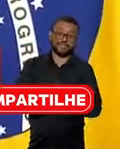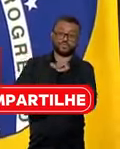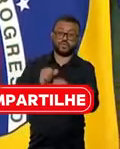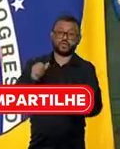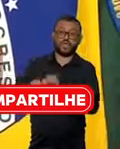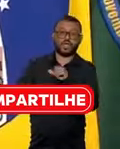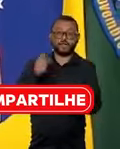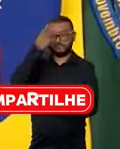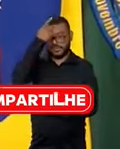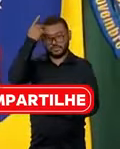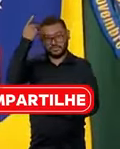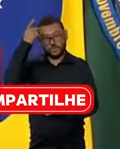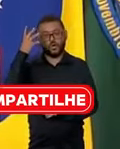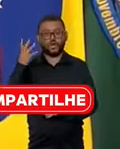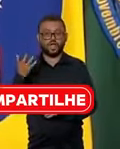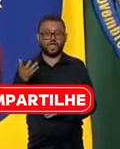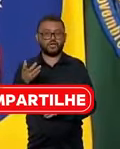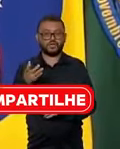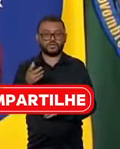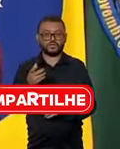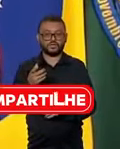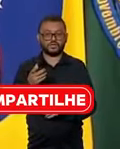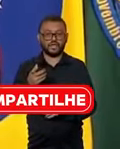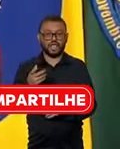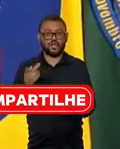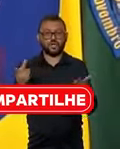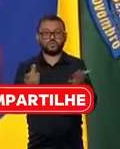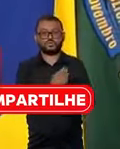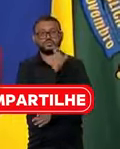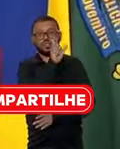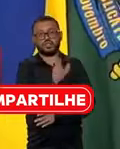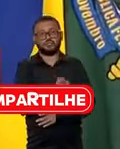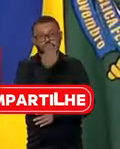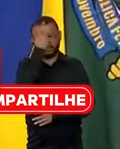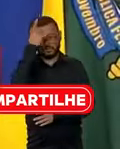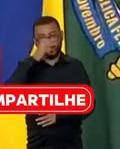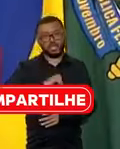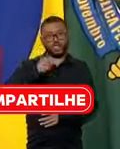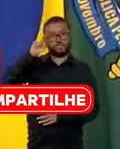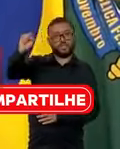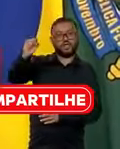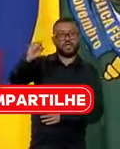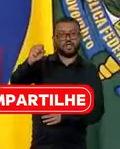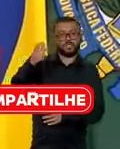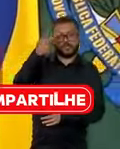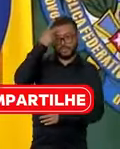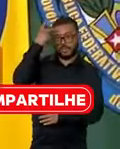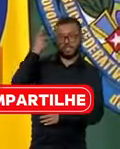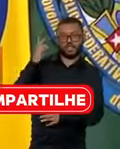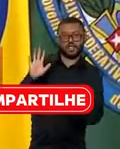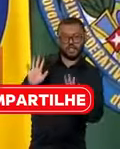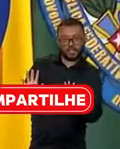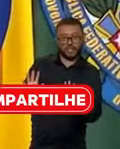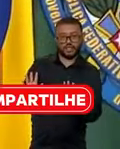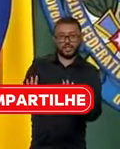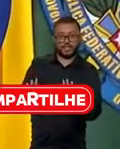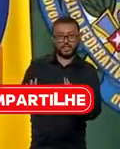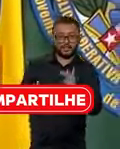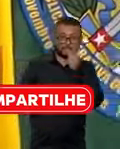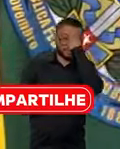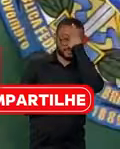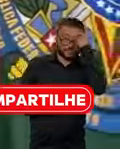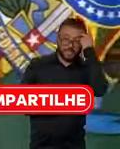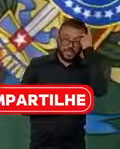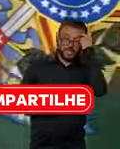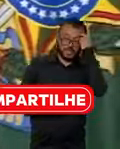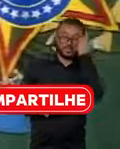os autores, sabe, daquele episódio em heróis, as pessoas têm dificuldade de voltar